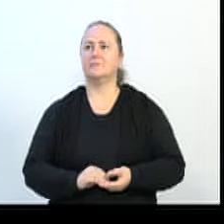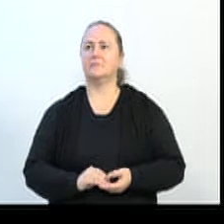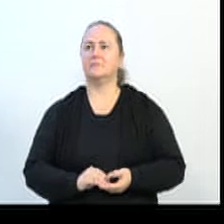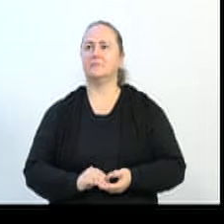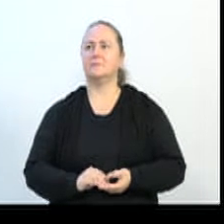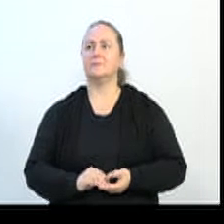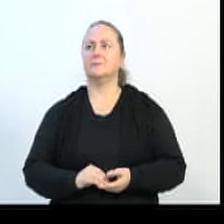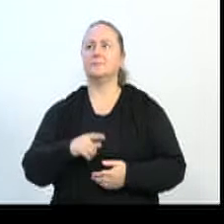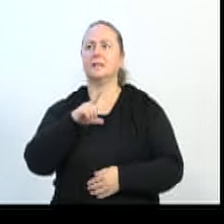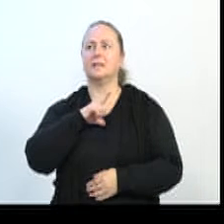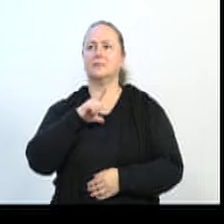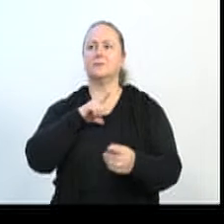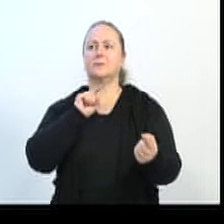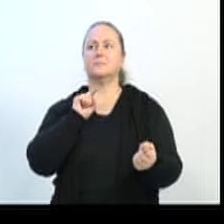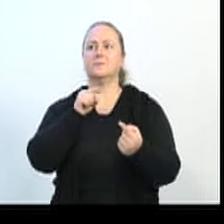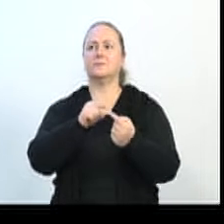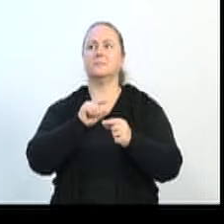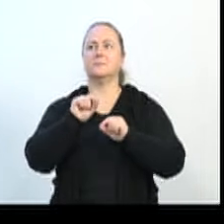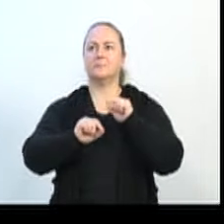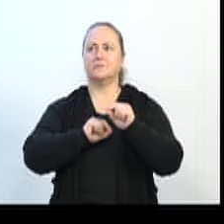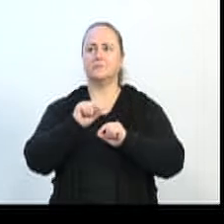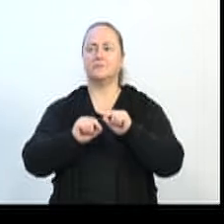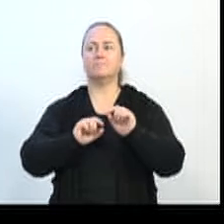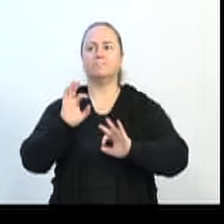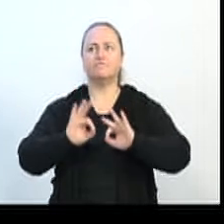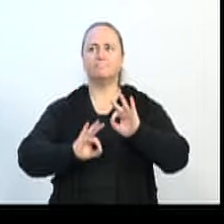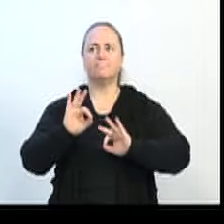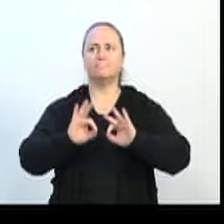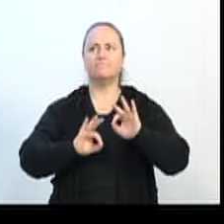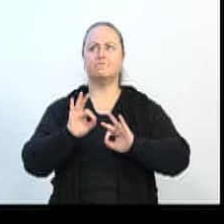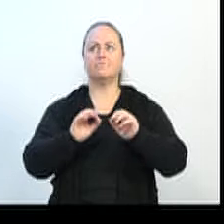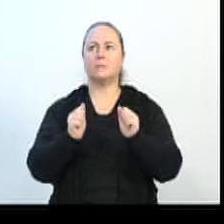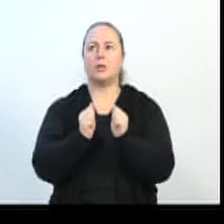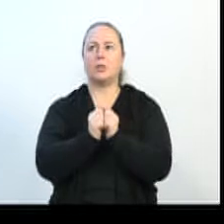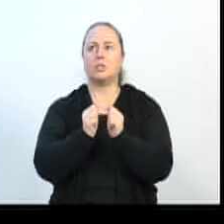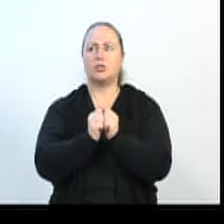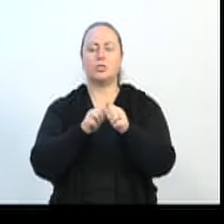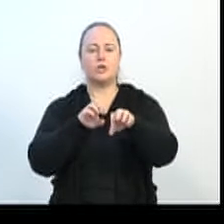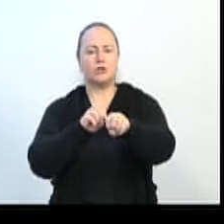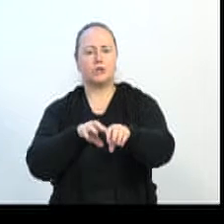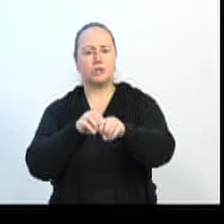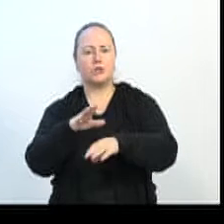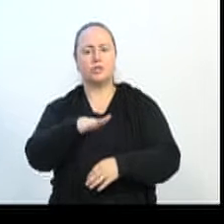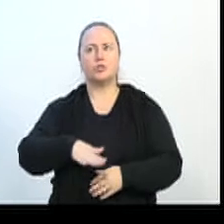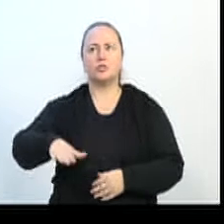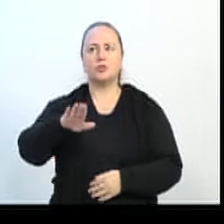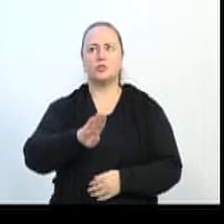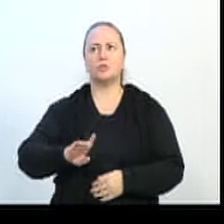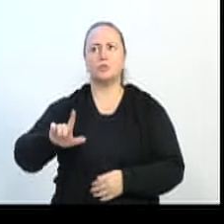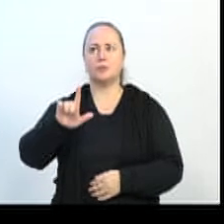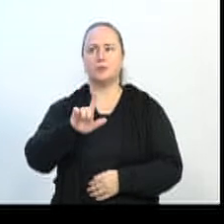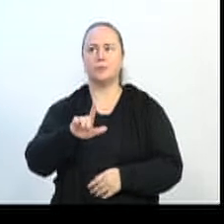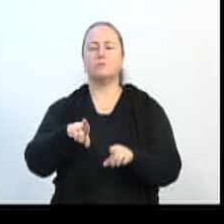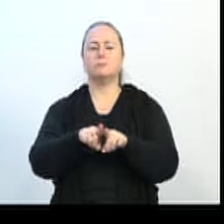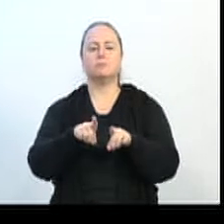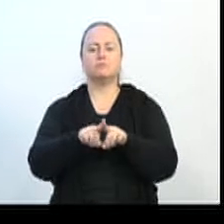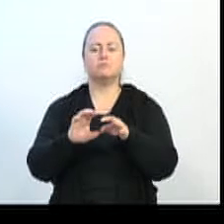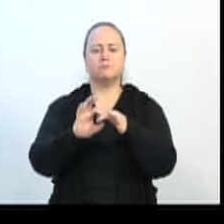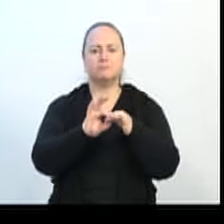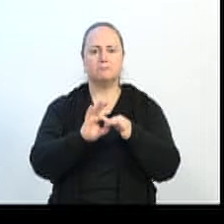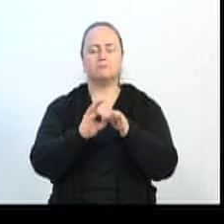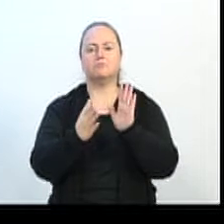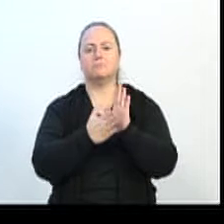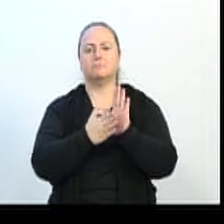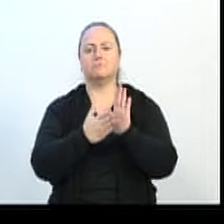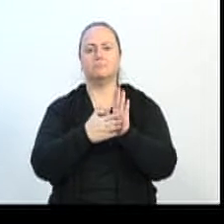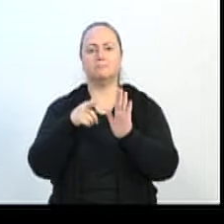como objetivo, de forma democrática, construir, junto de educadores blumenauenses e membros da sociedade civil organizada, propostas